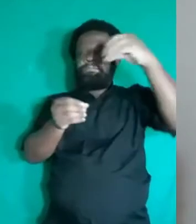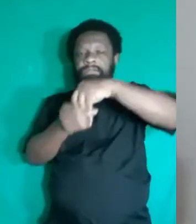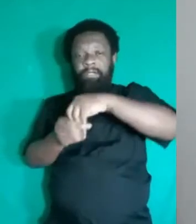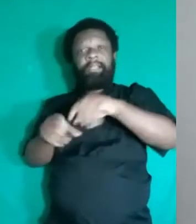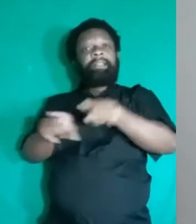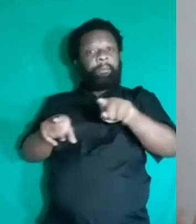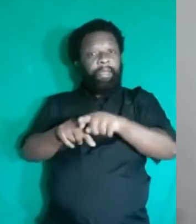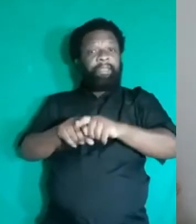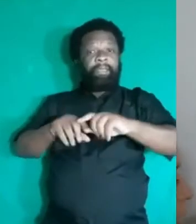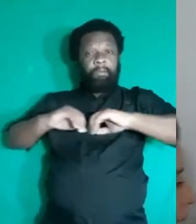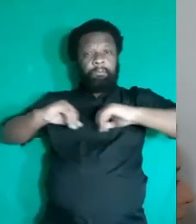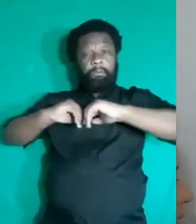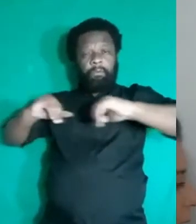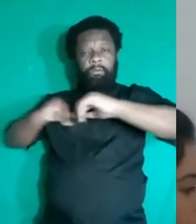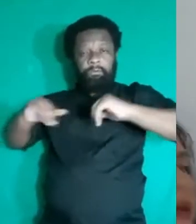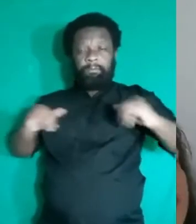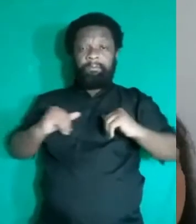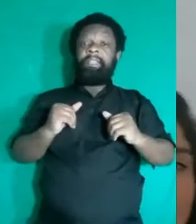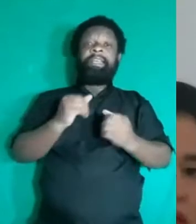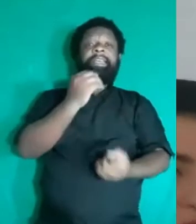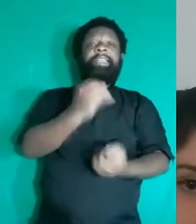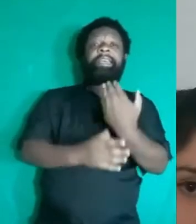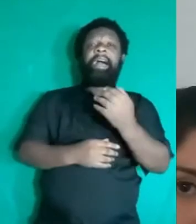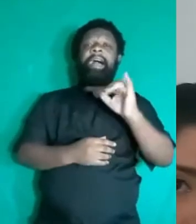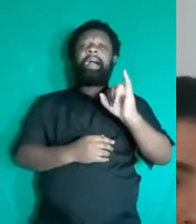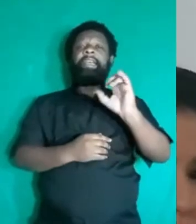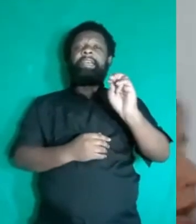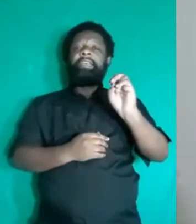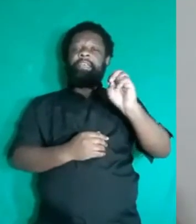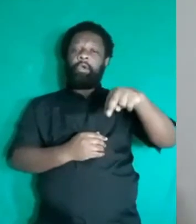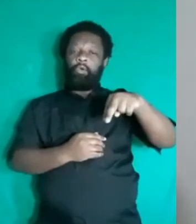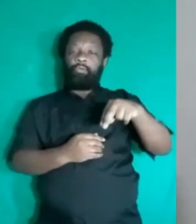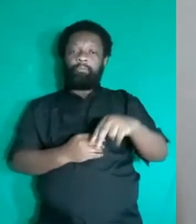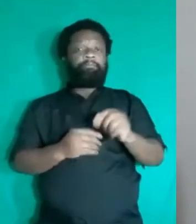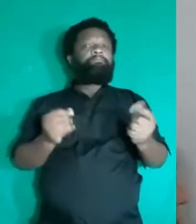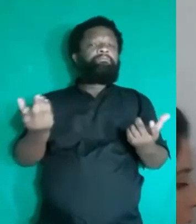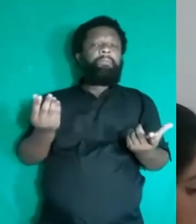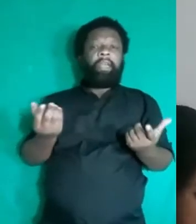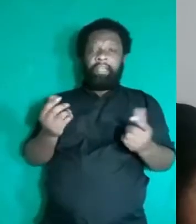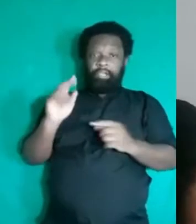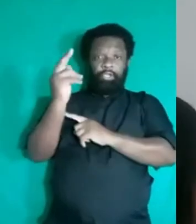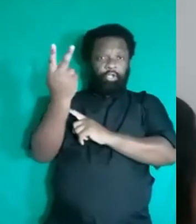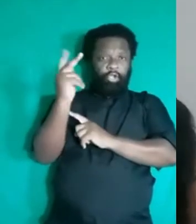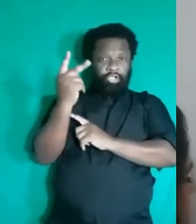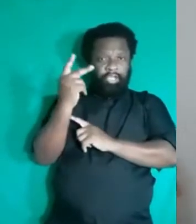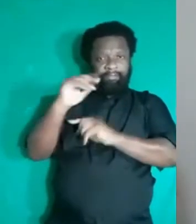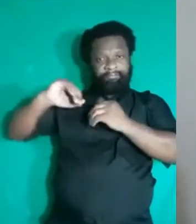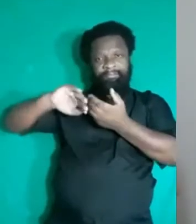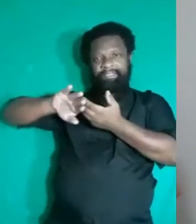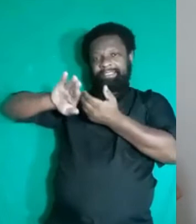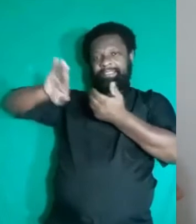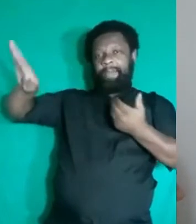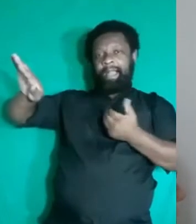de hidrogênio. E nós vamos colocar em água, também sofrerá o processo de ionização. Pessoal, o que